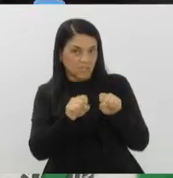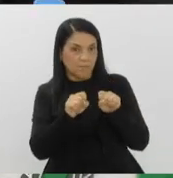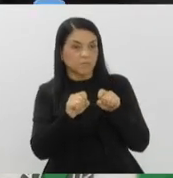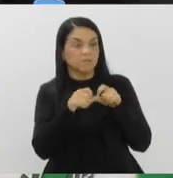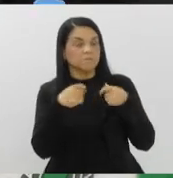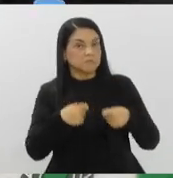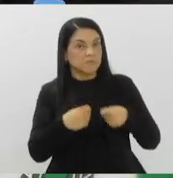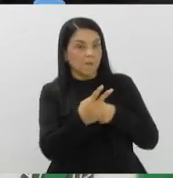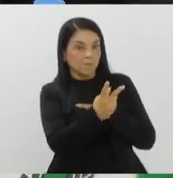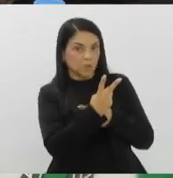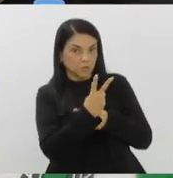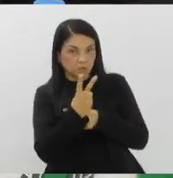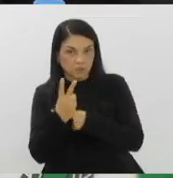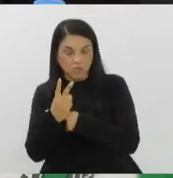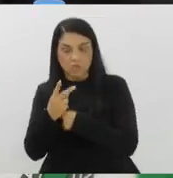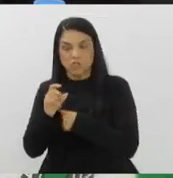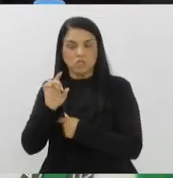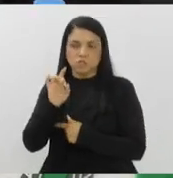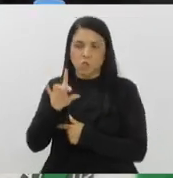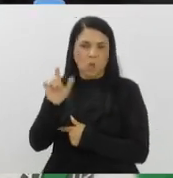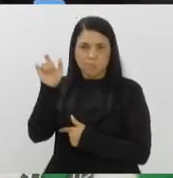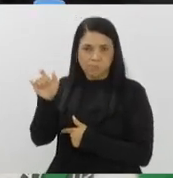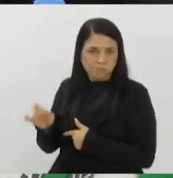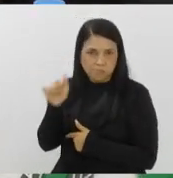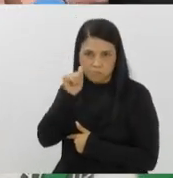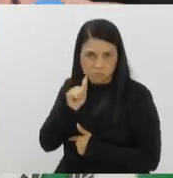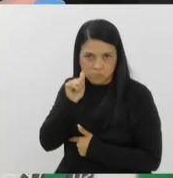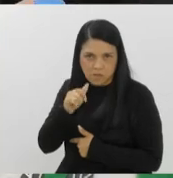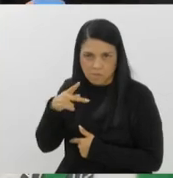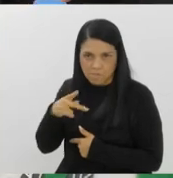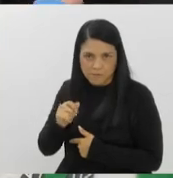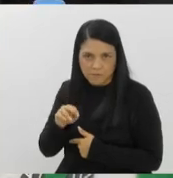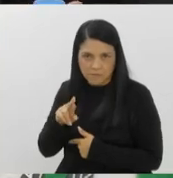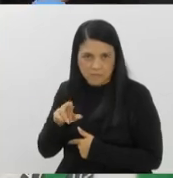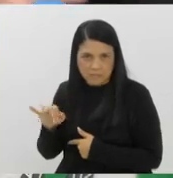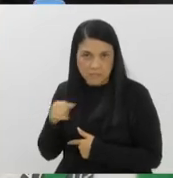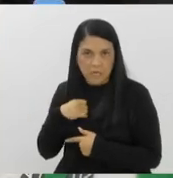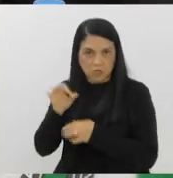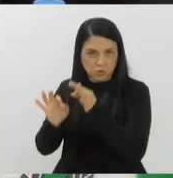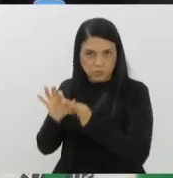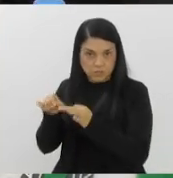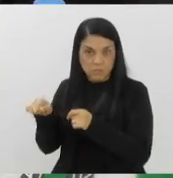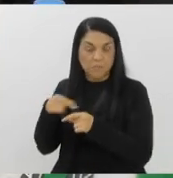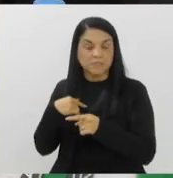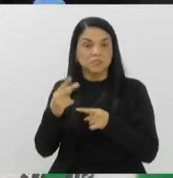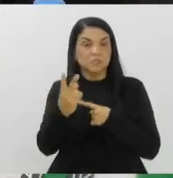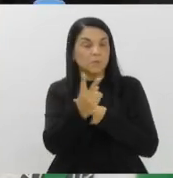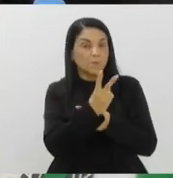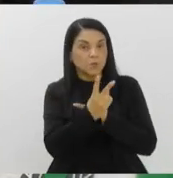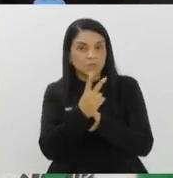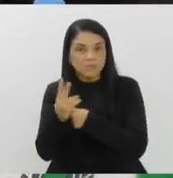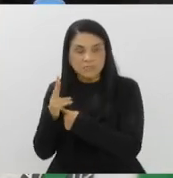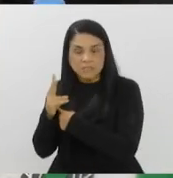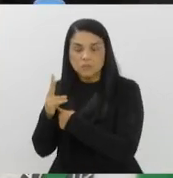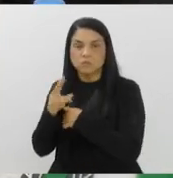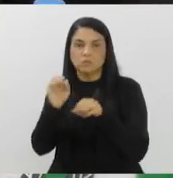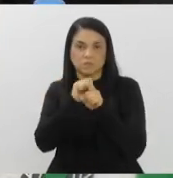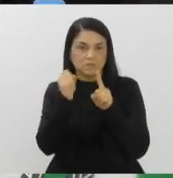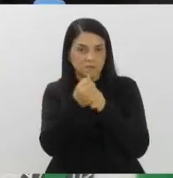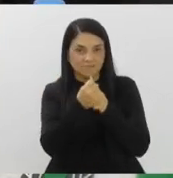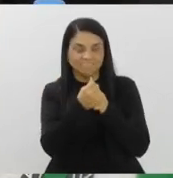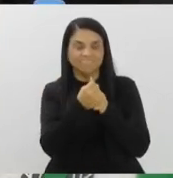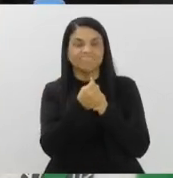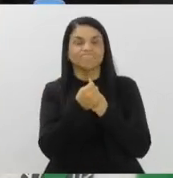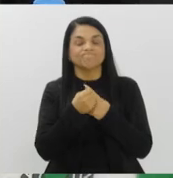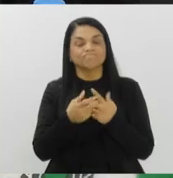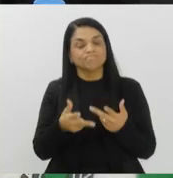não só porque ela era juíza, mas em termos de proteção social, a gente vê que temos essas